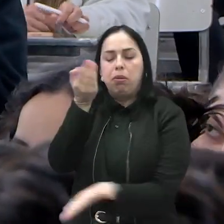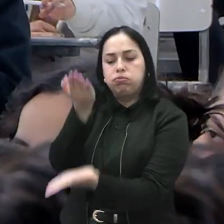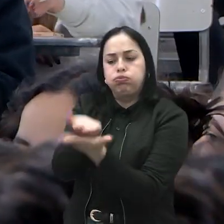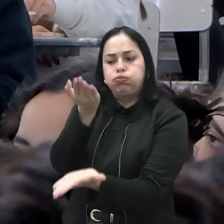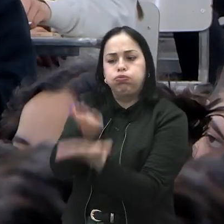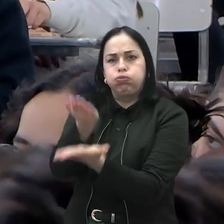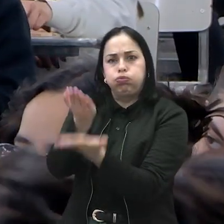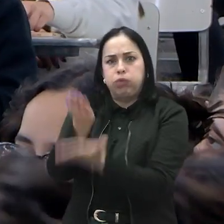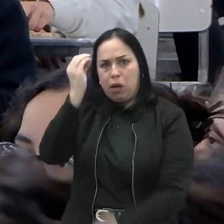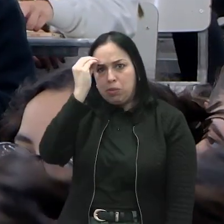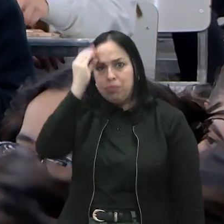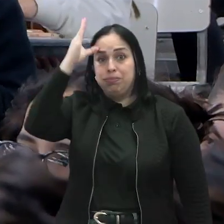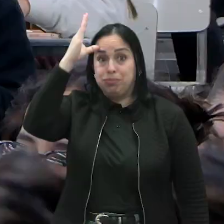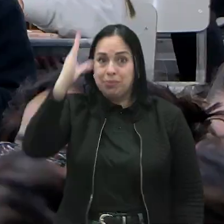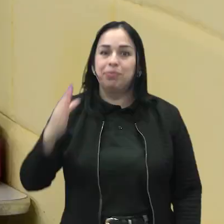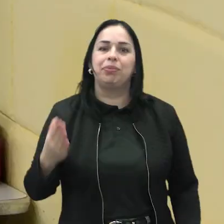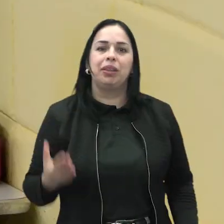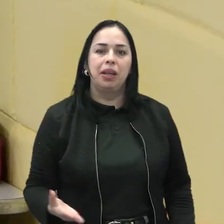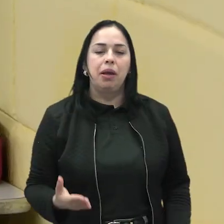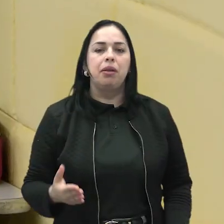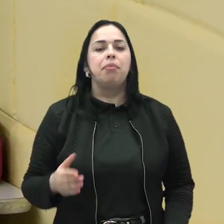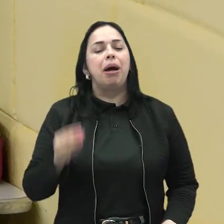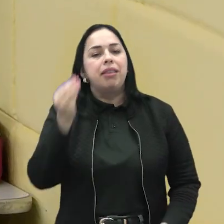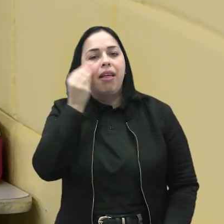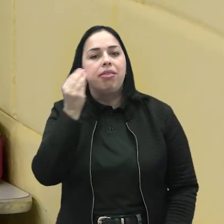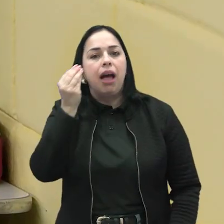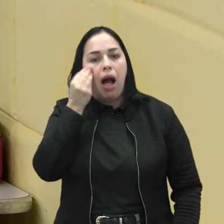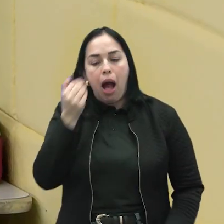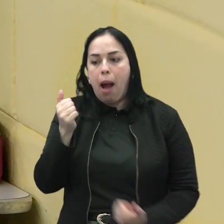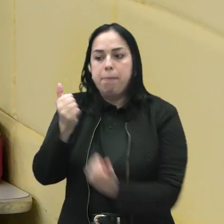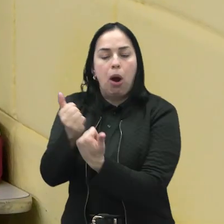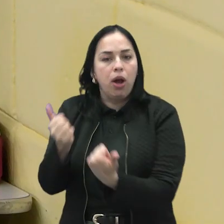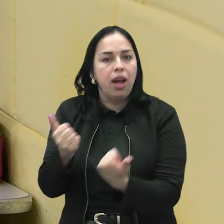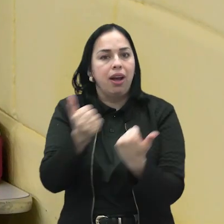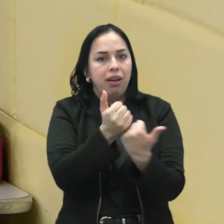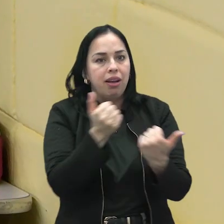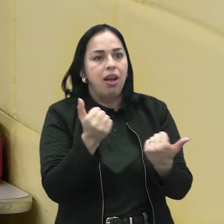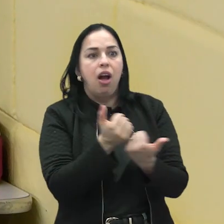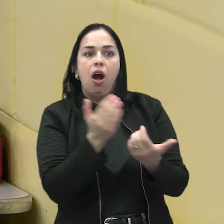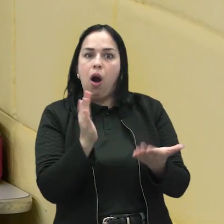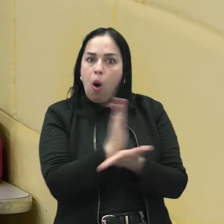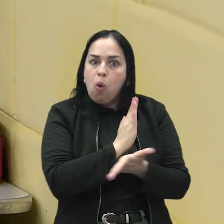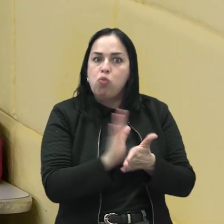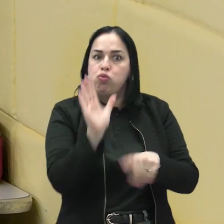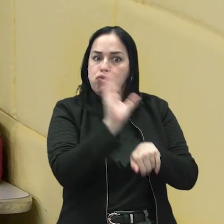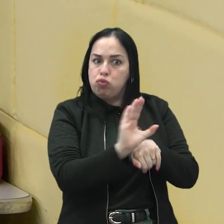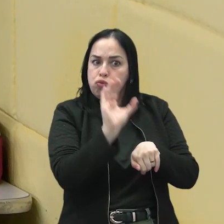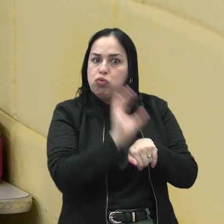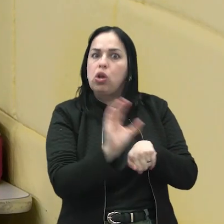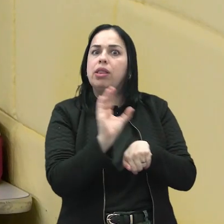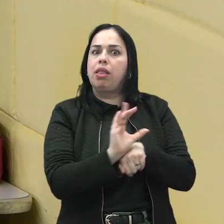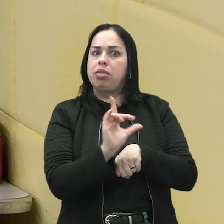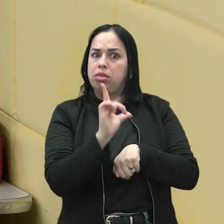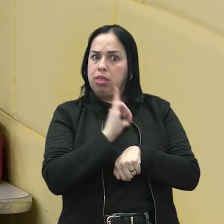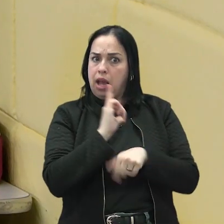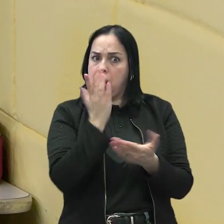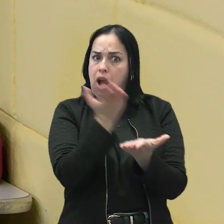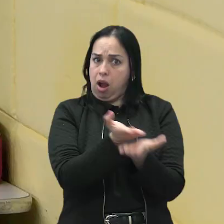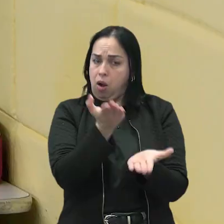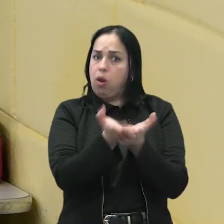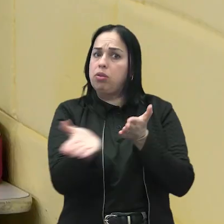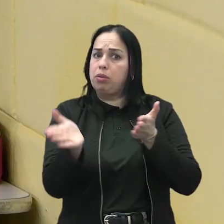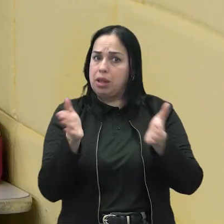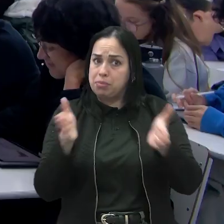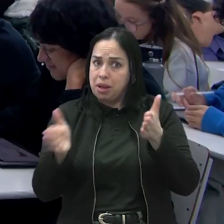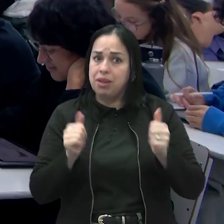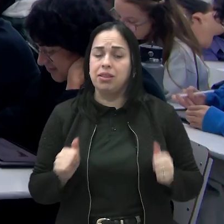de reforçar os estudos. Para apoiar os estudantes, alguns cursinhos mantêm plantões durante